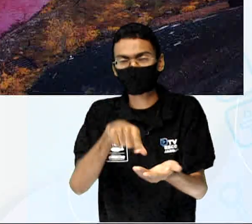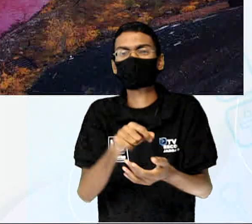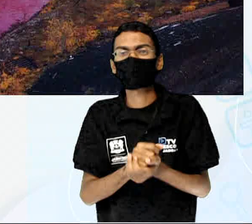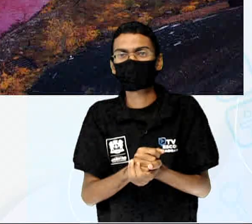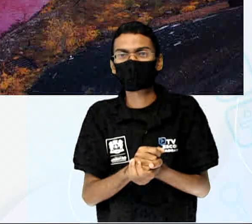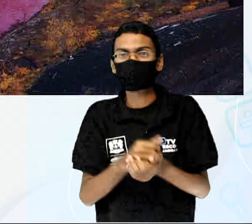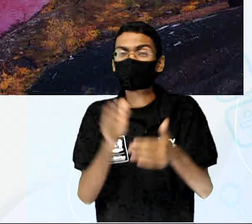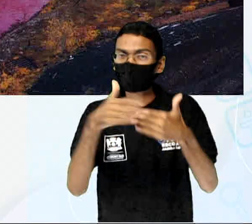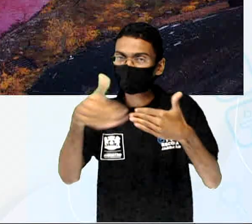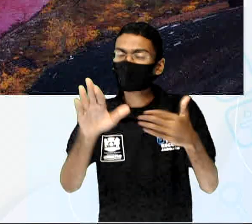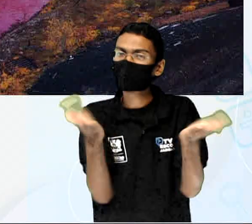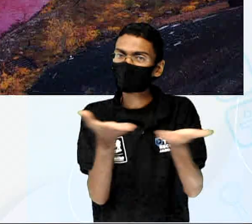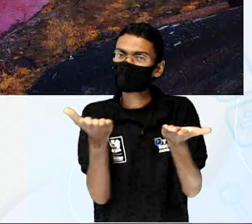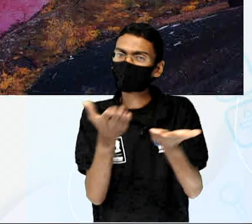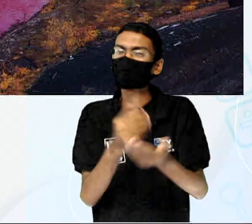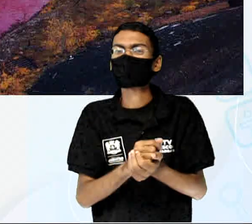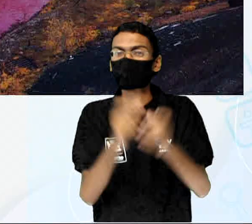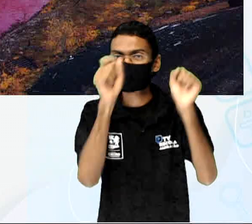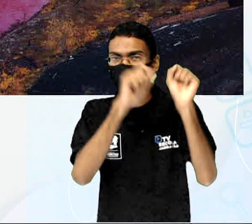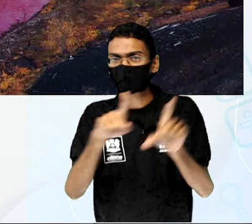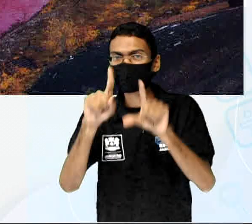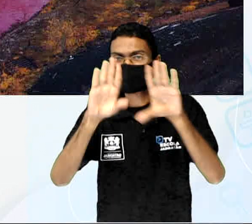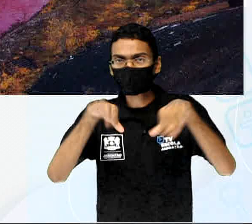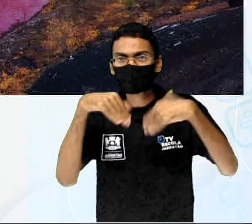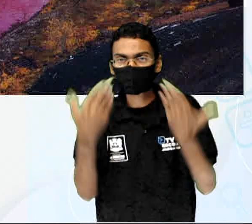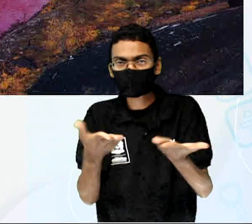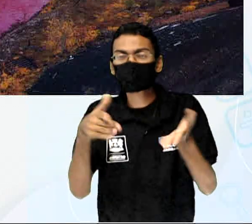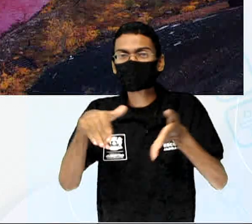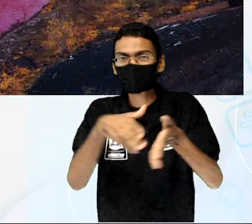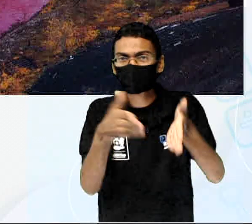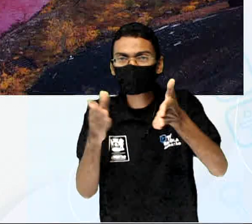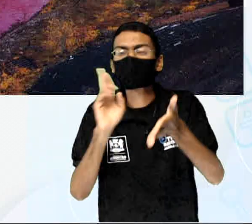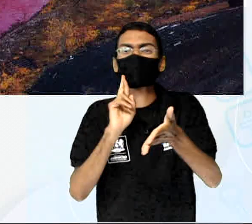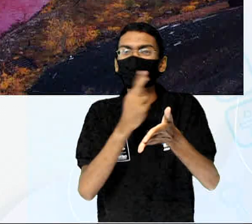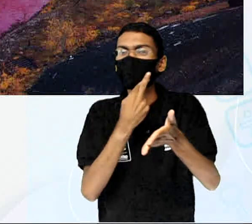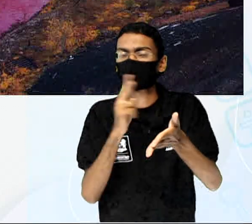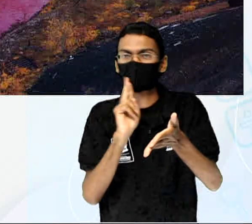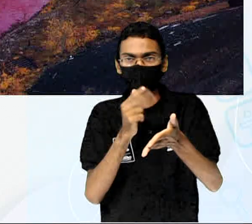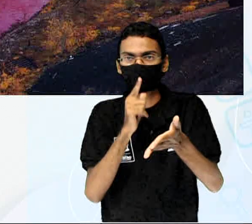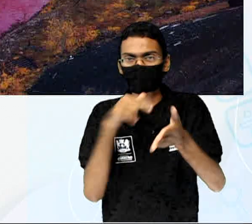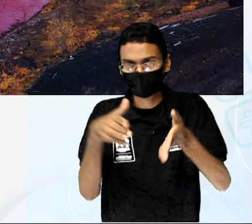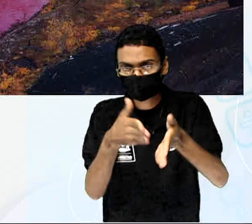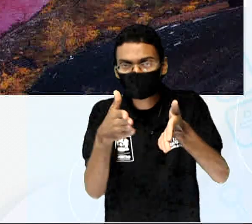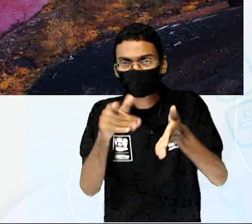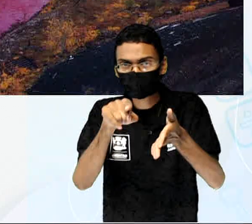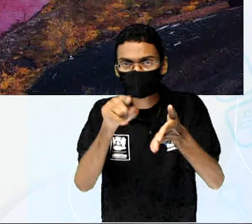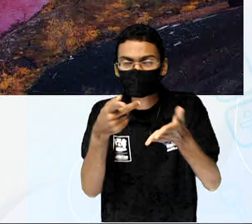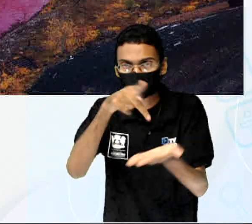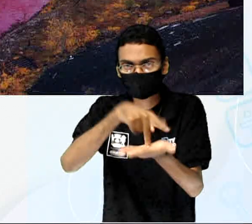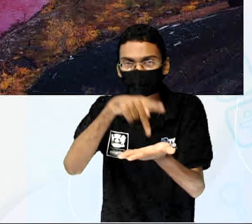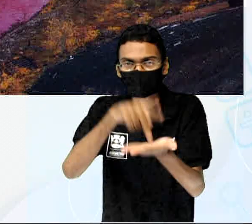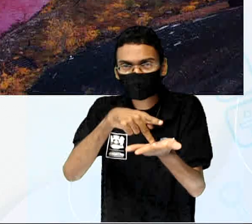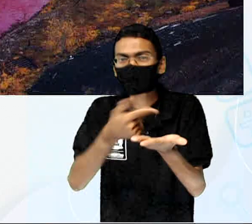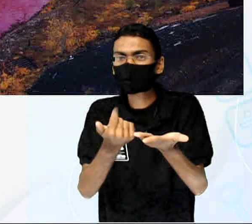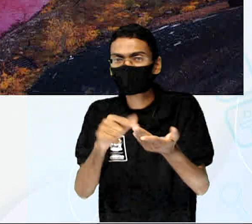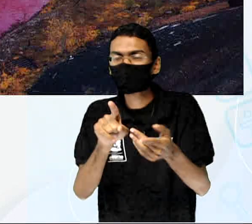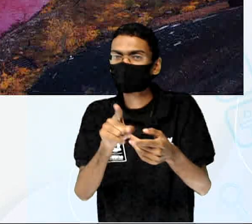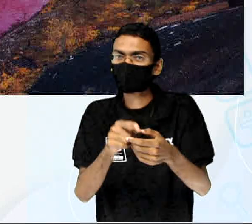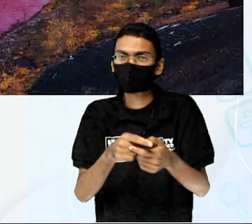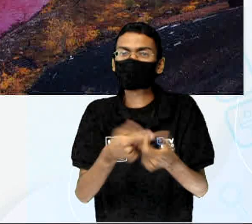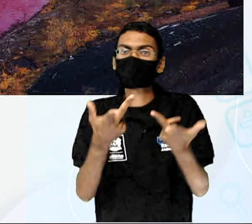foi trabalhado com vocês no 6º ano em geografia, tá certo? E que a gente destacou em dado momento nas nossas aulas